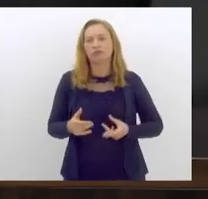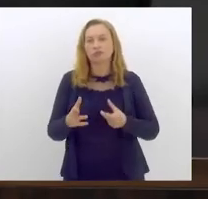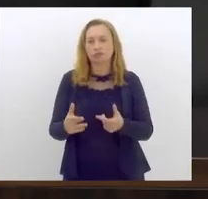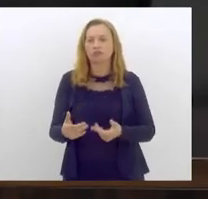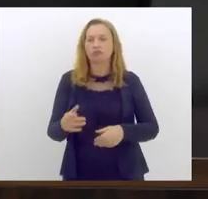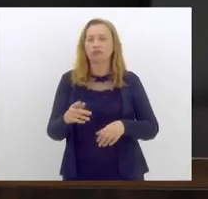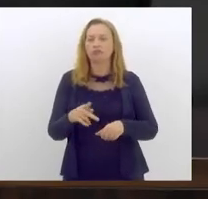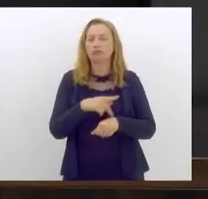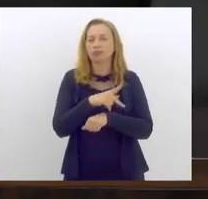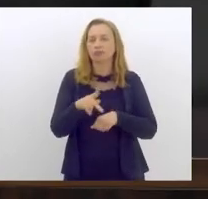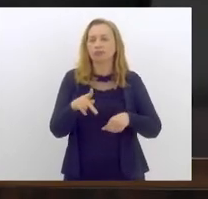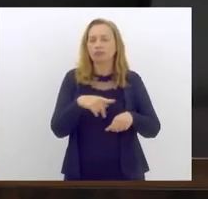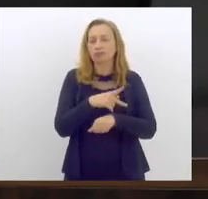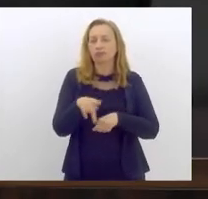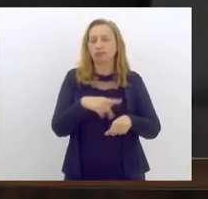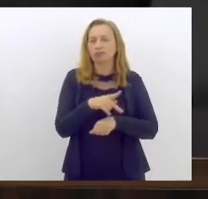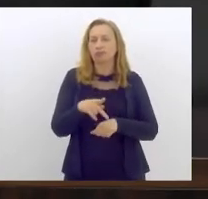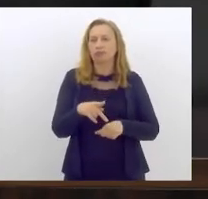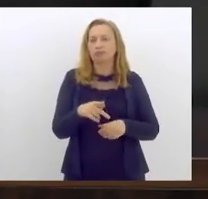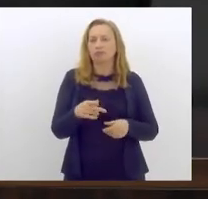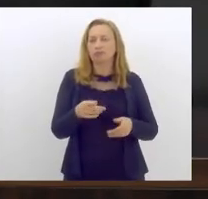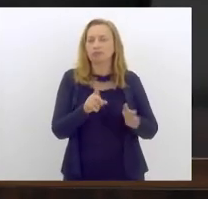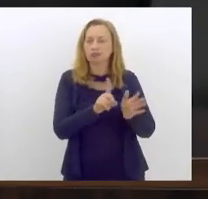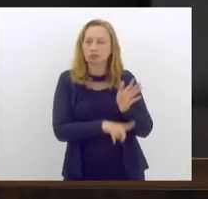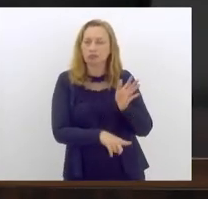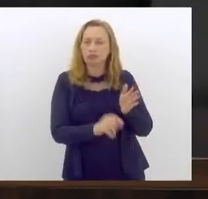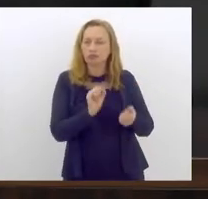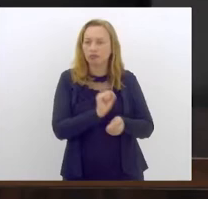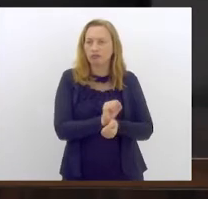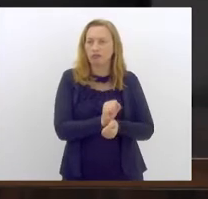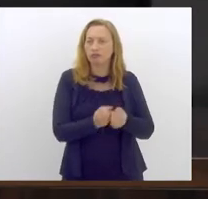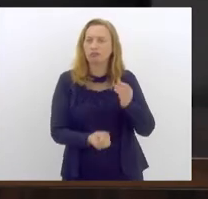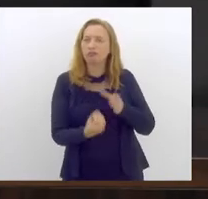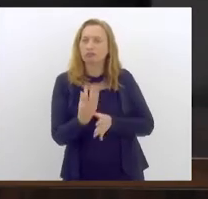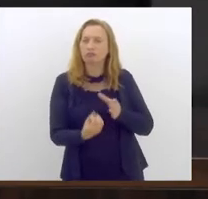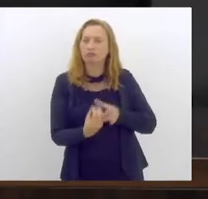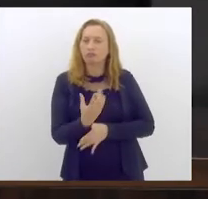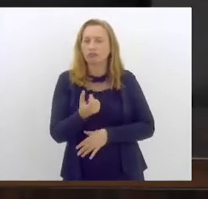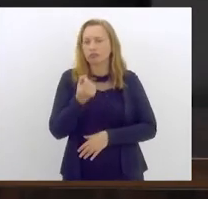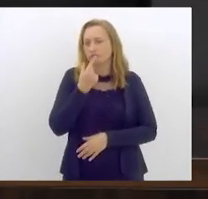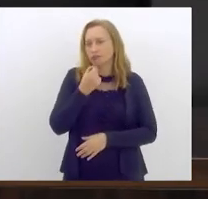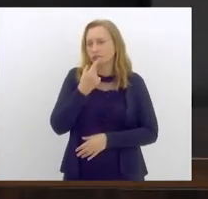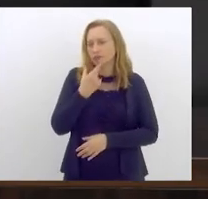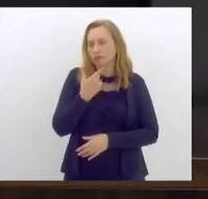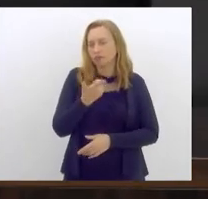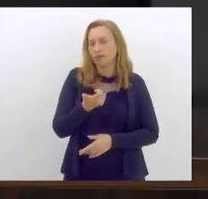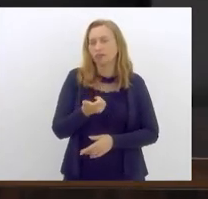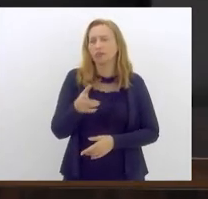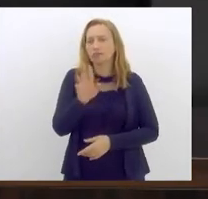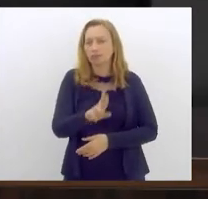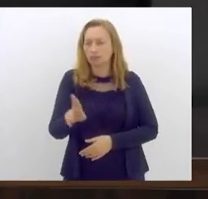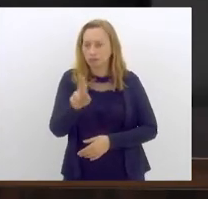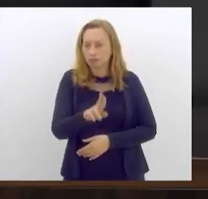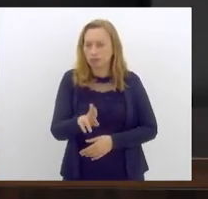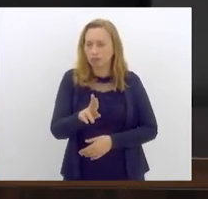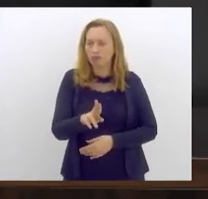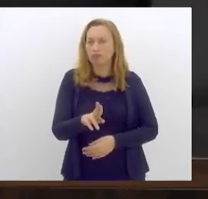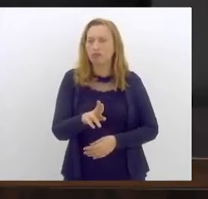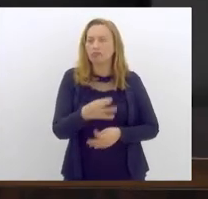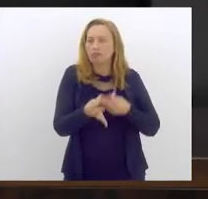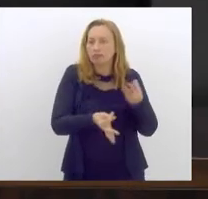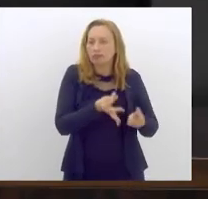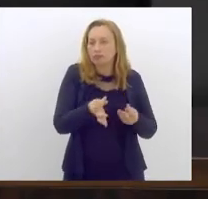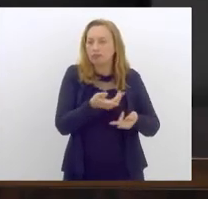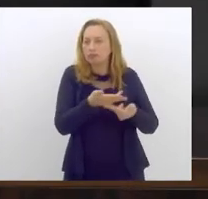significou uma paralisia na produção de remédios usado no diagnóstico e no tratamento de